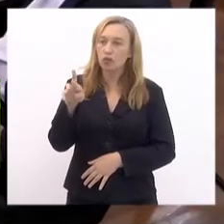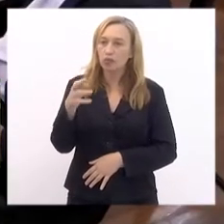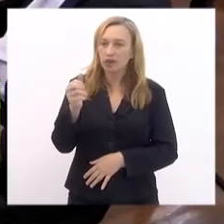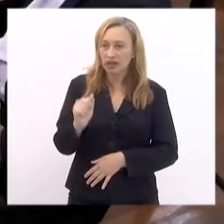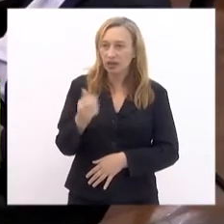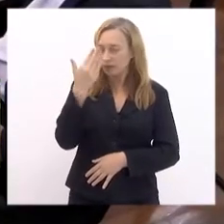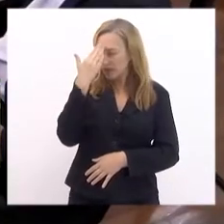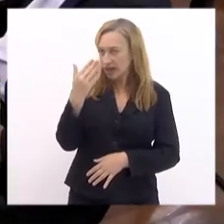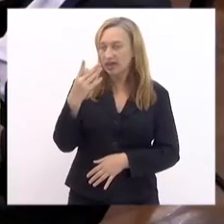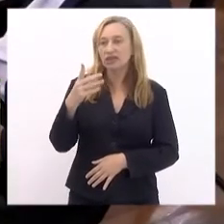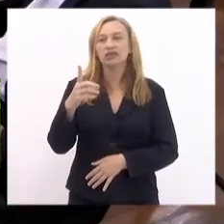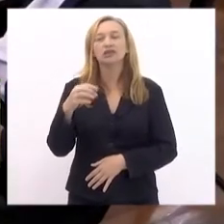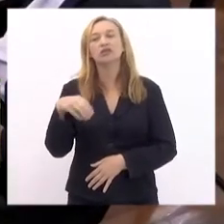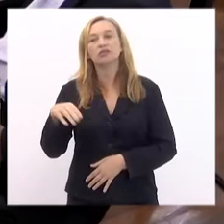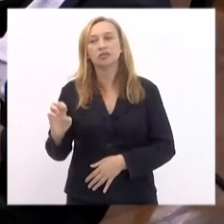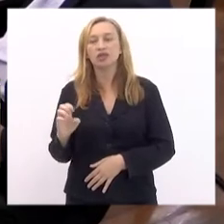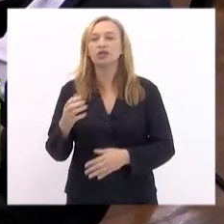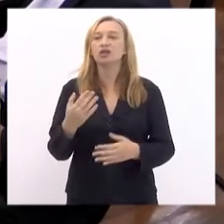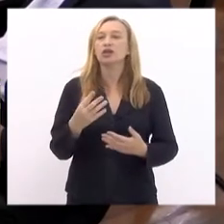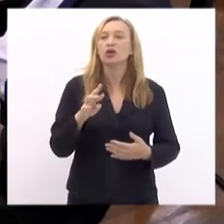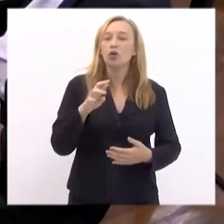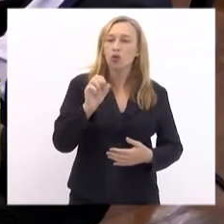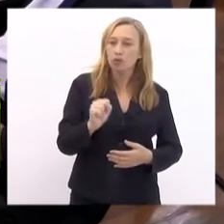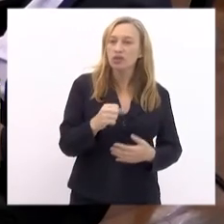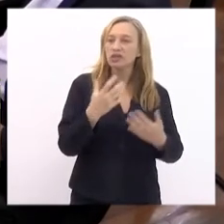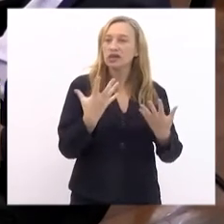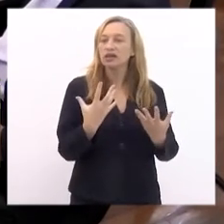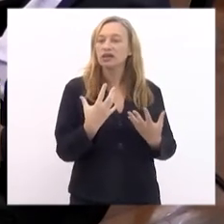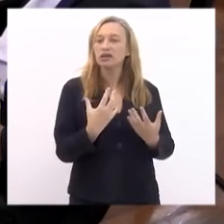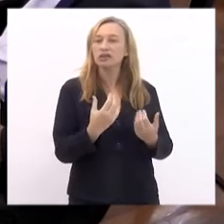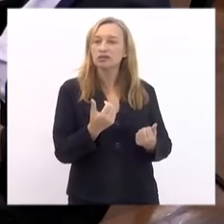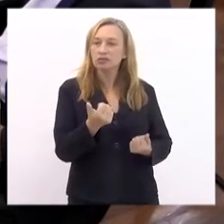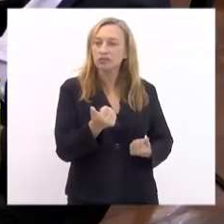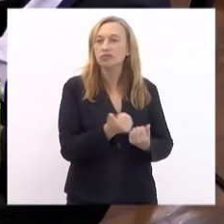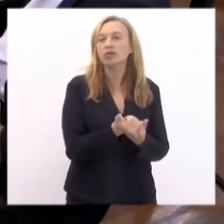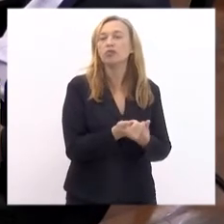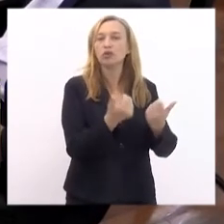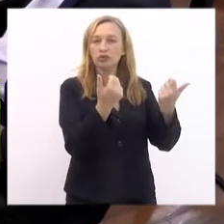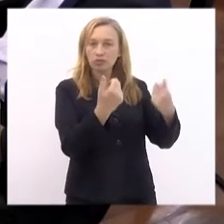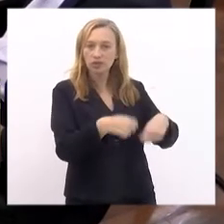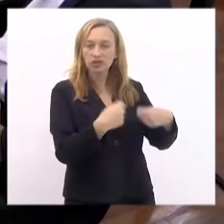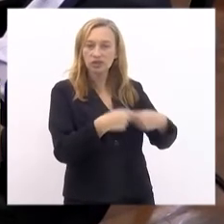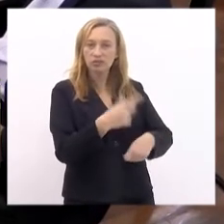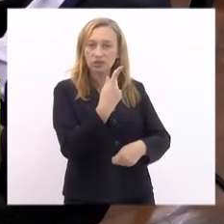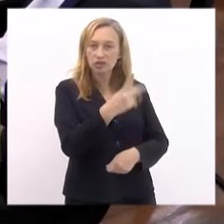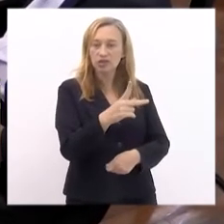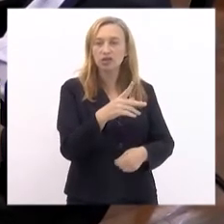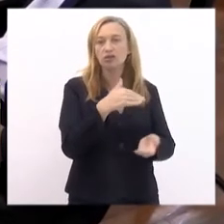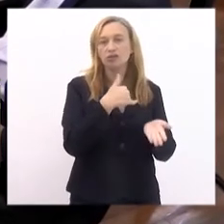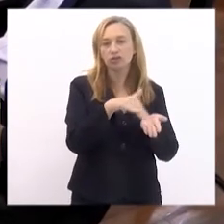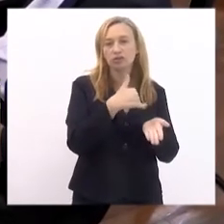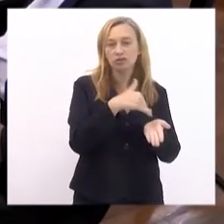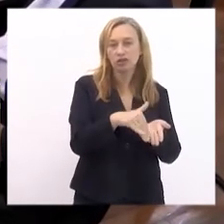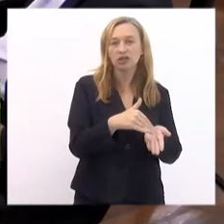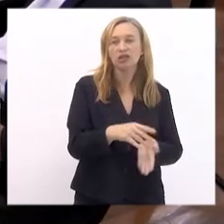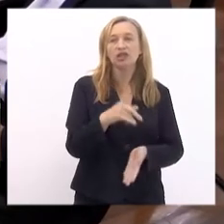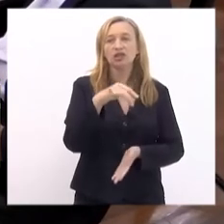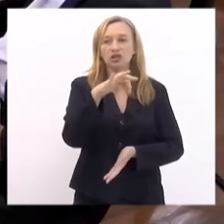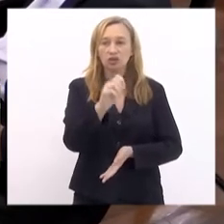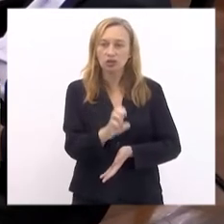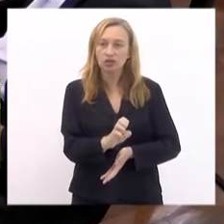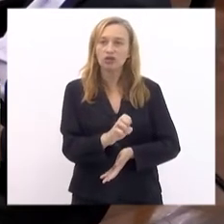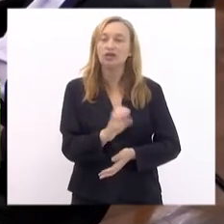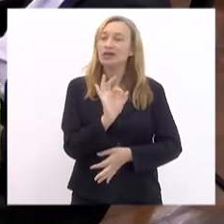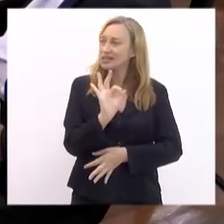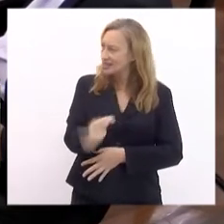Mink. Então, Rubens, a gente conta aí com a sua atuação na interlocução com o secretário Michioni para...